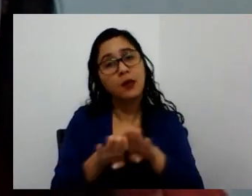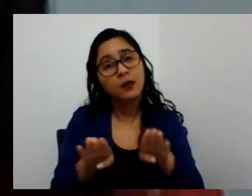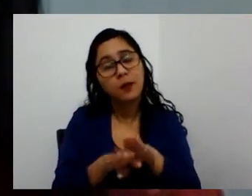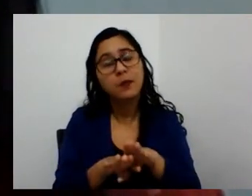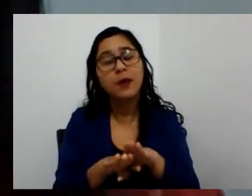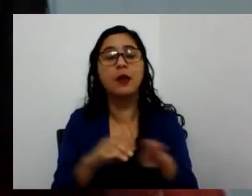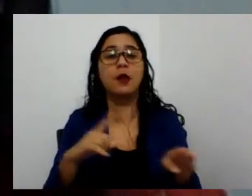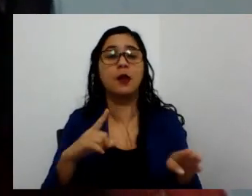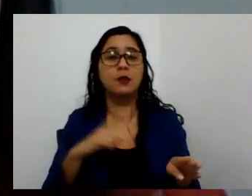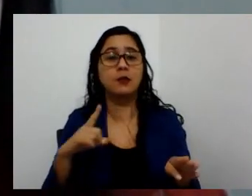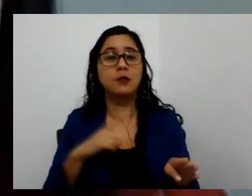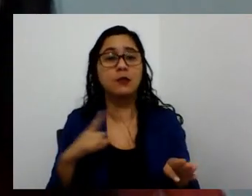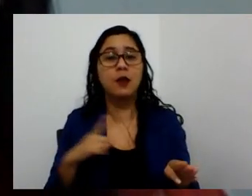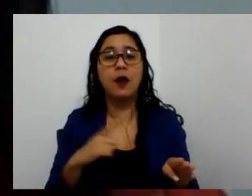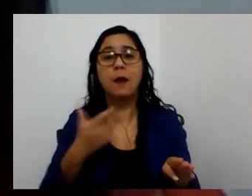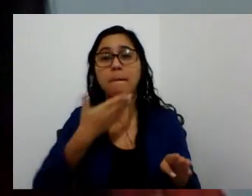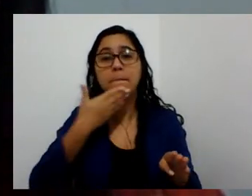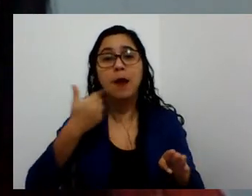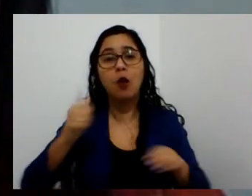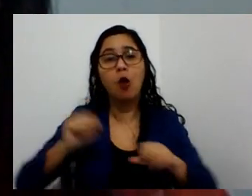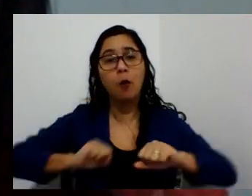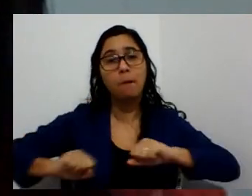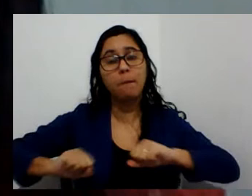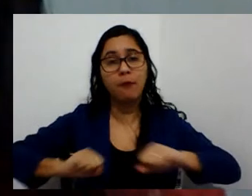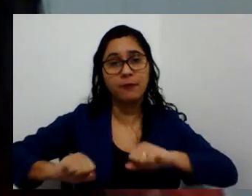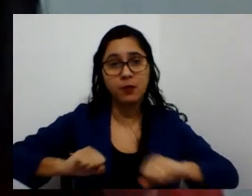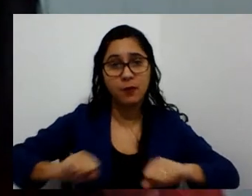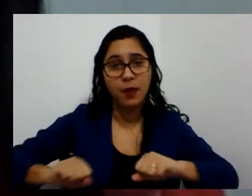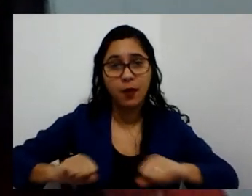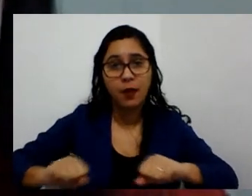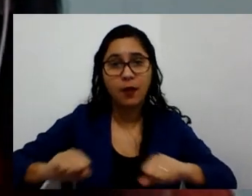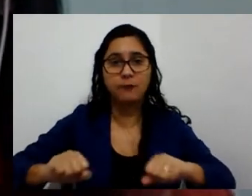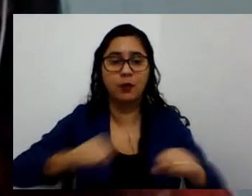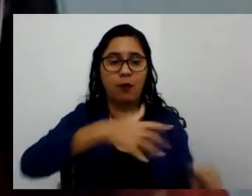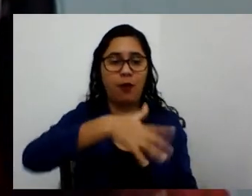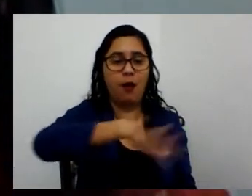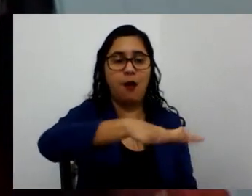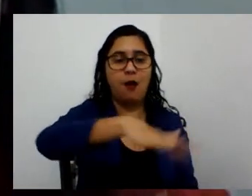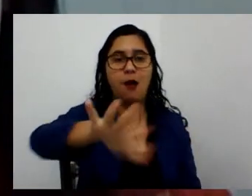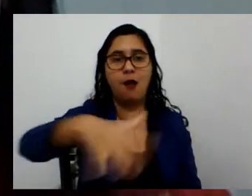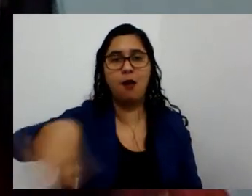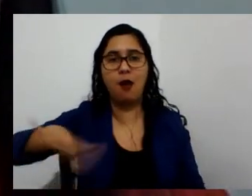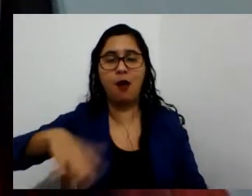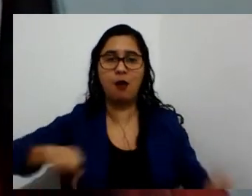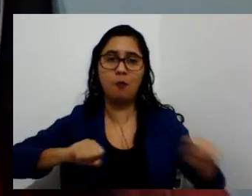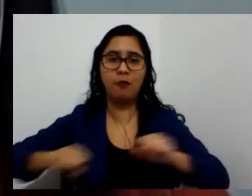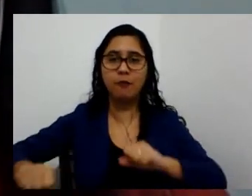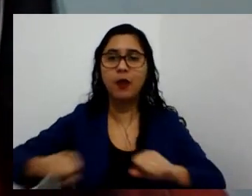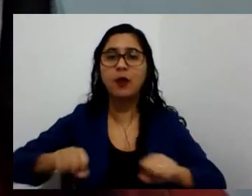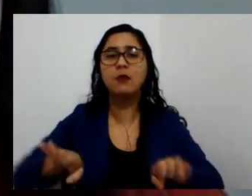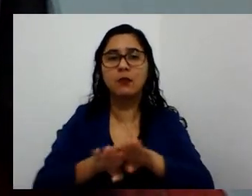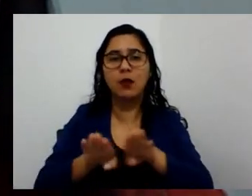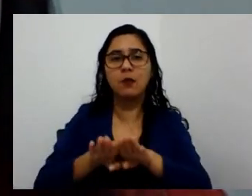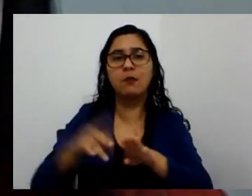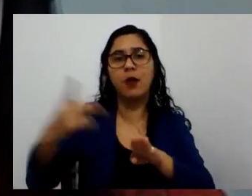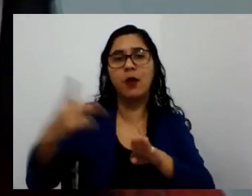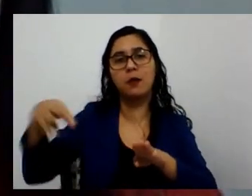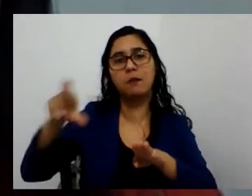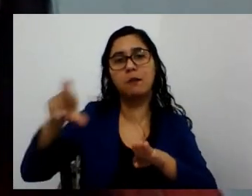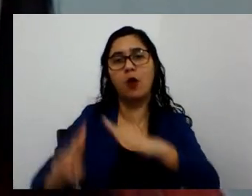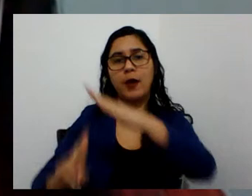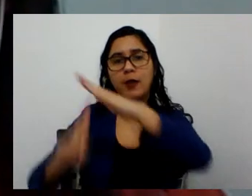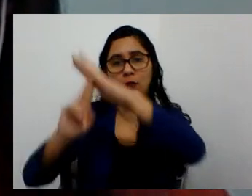melhor movimentação, né, de todas as áreas e articular junto com as pró-reitorias de pesquisa,